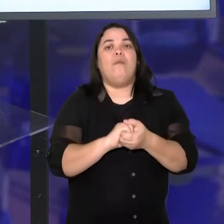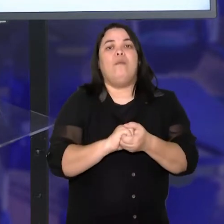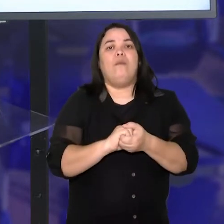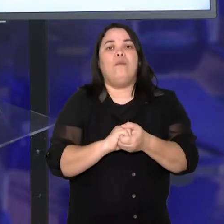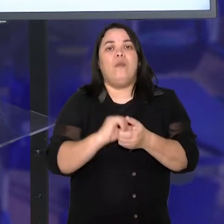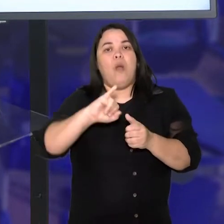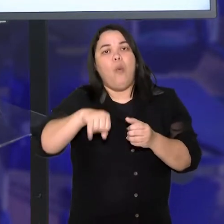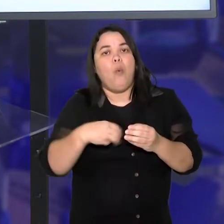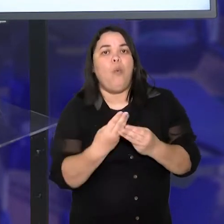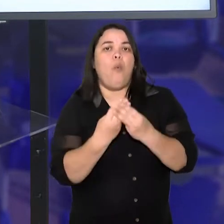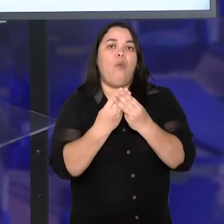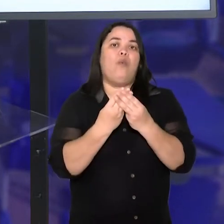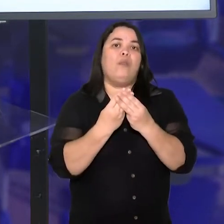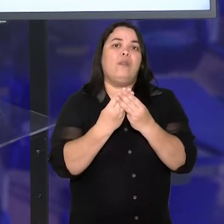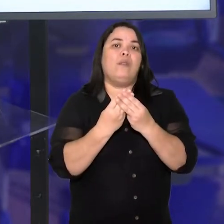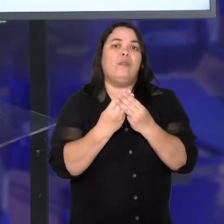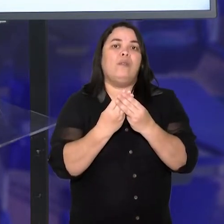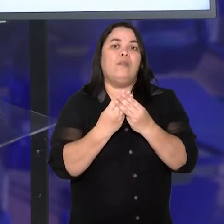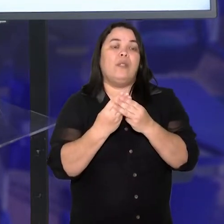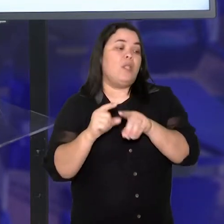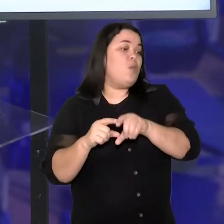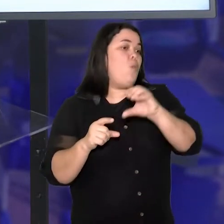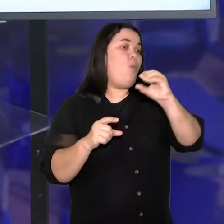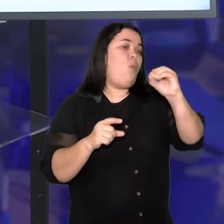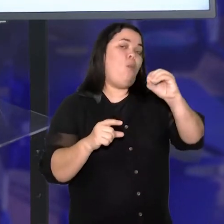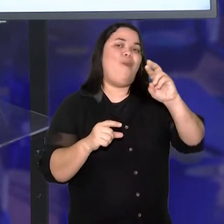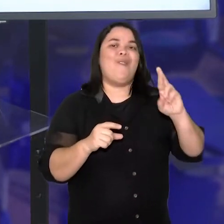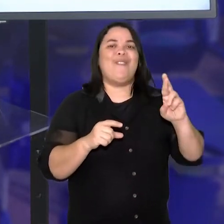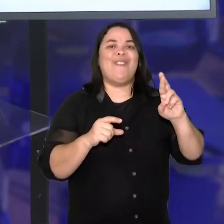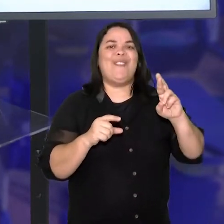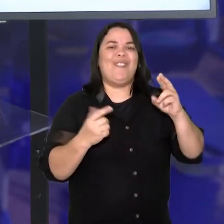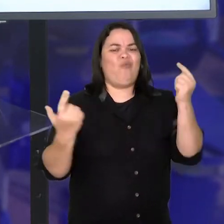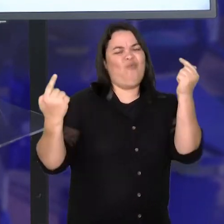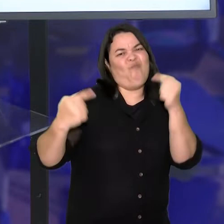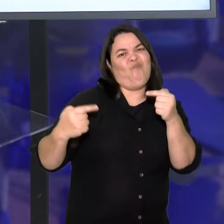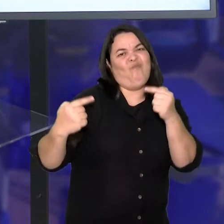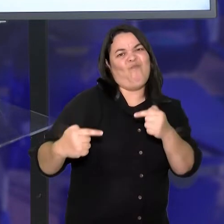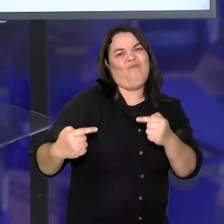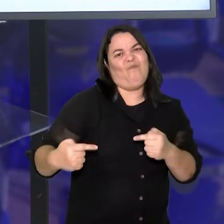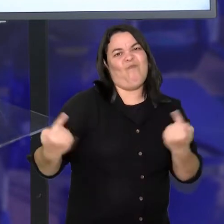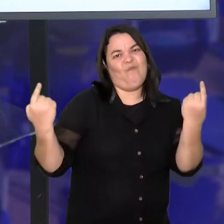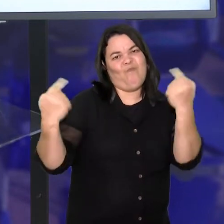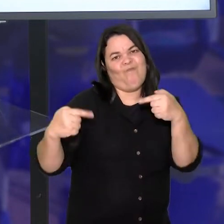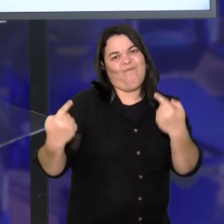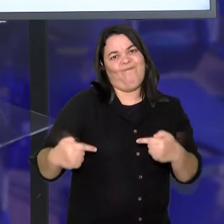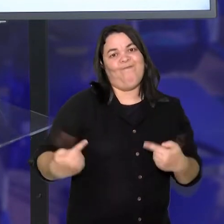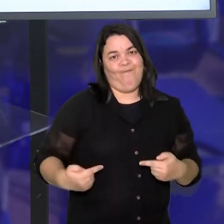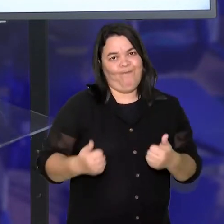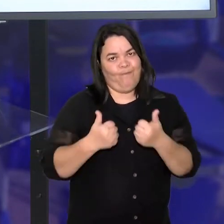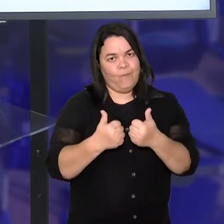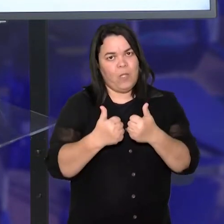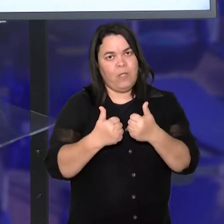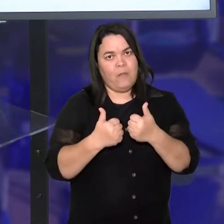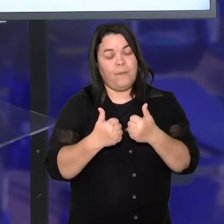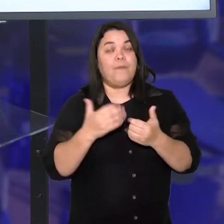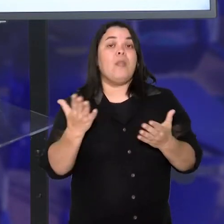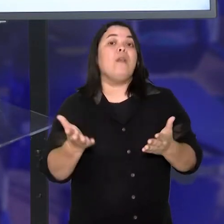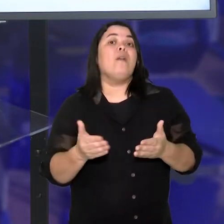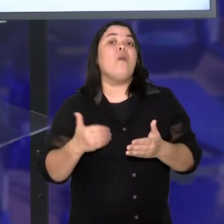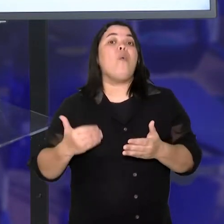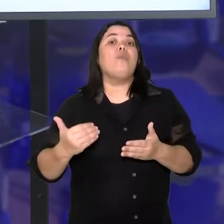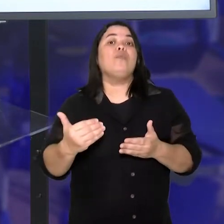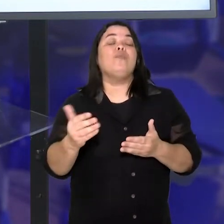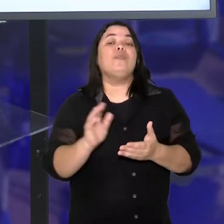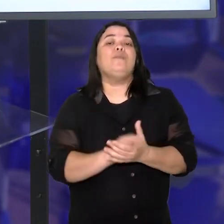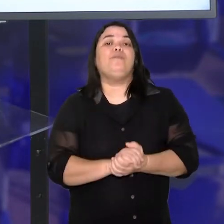valores judaico-cristãos, e o oriente é tudo em oposição a isso, tá? Dando continuidade à correção da tua